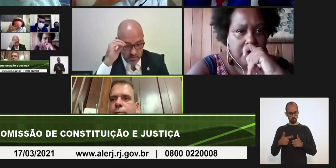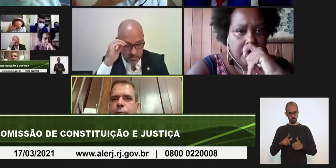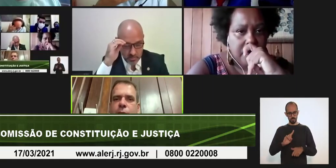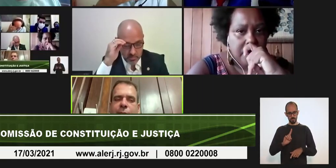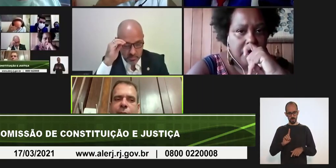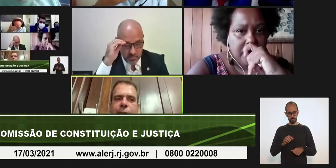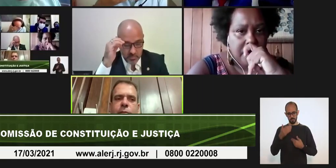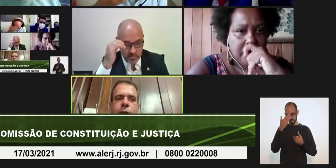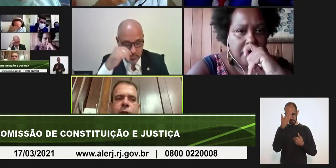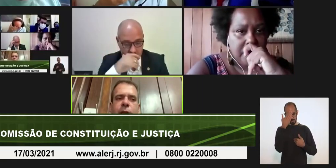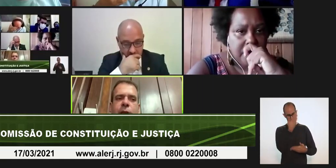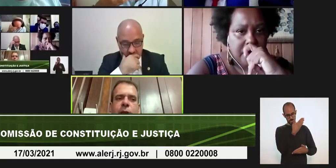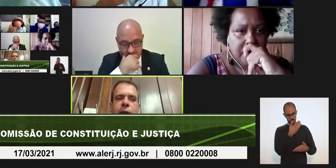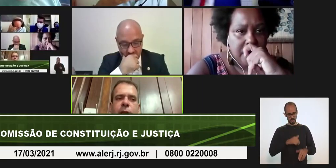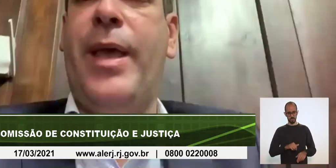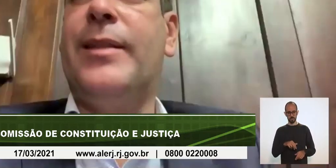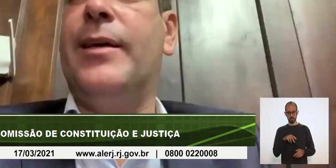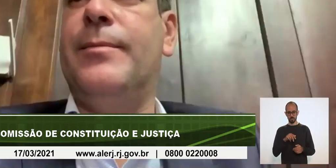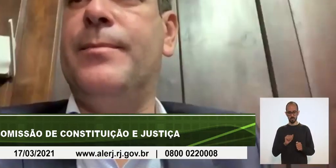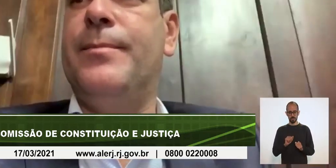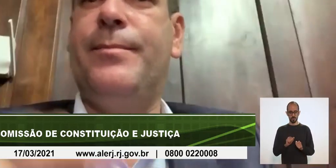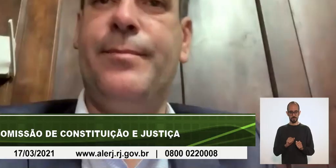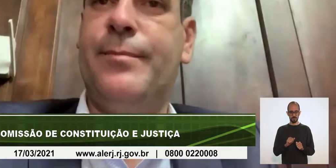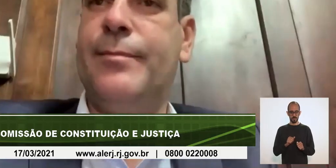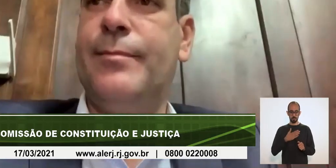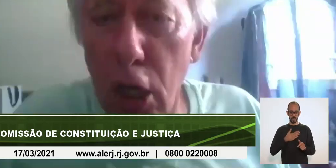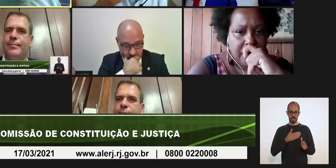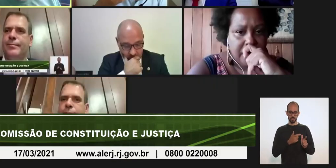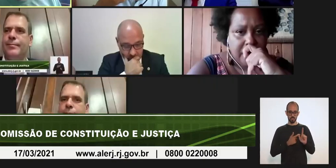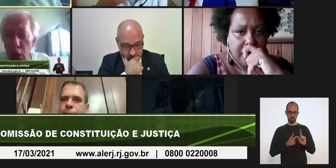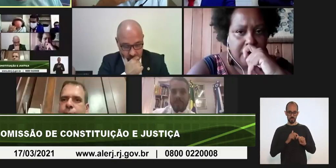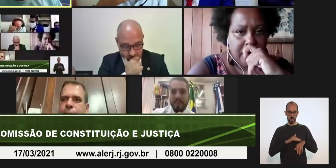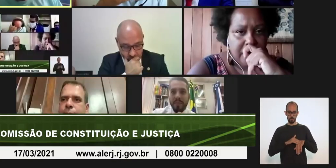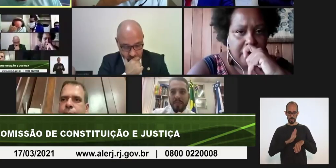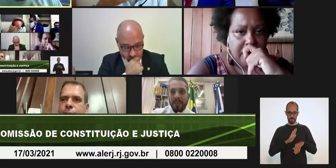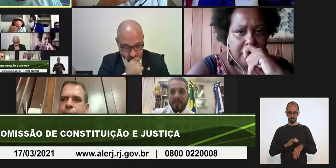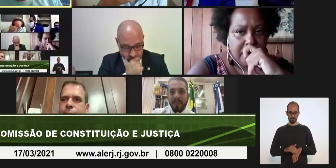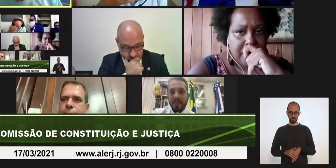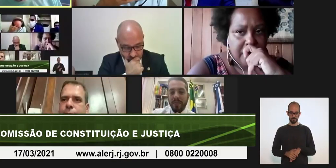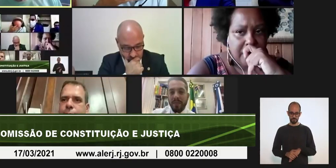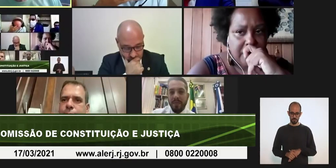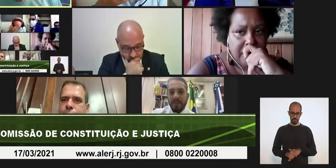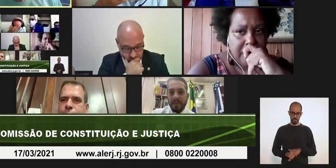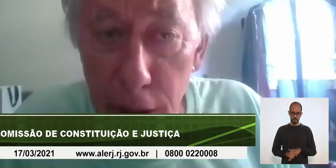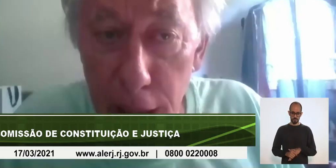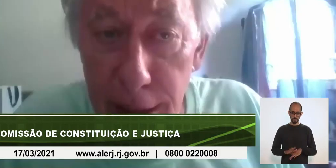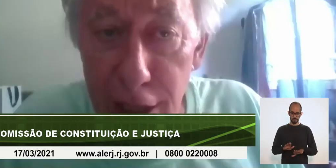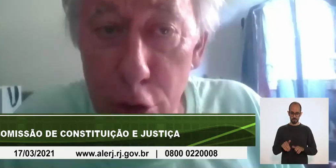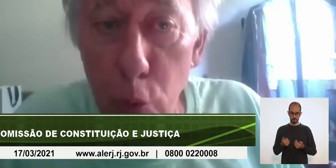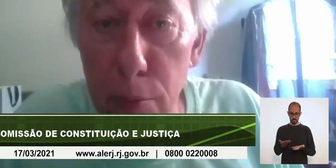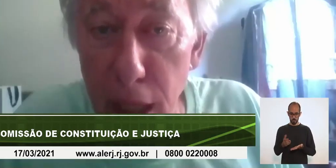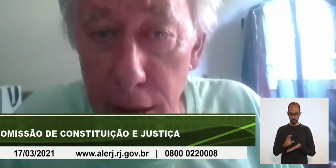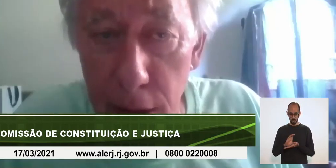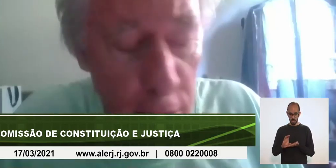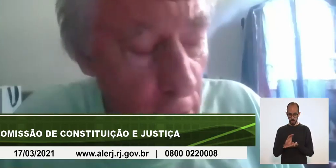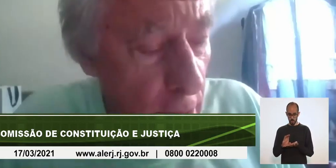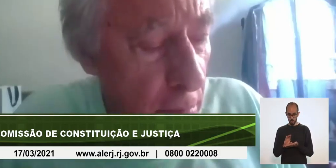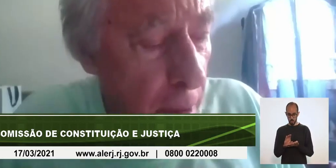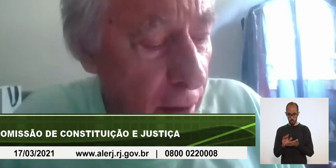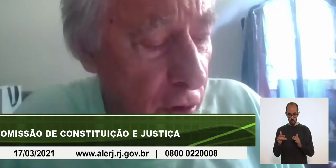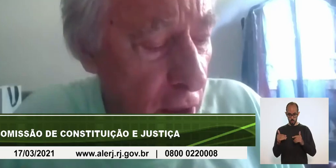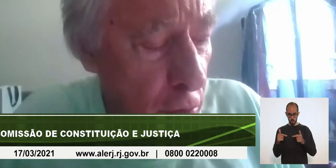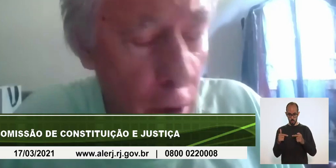Excelência... Agora, a gente estuda e tenta agir diante do regimento, mas se a maioria concordar, sem objeção alguma. Pode colocar o